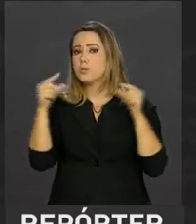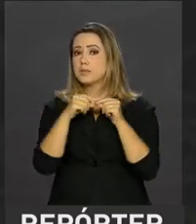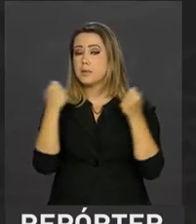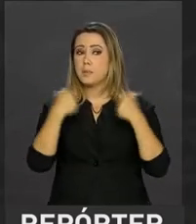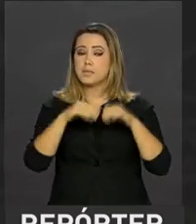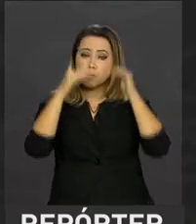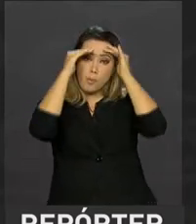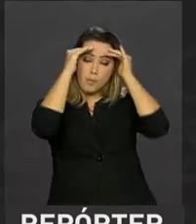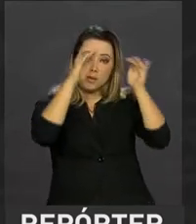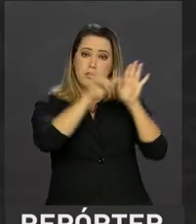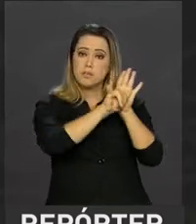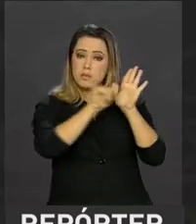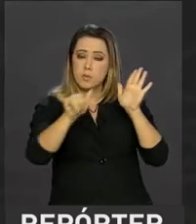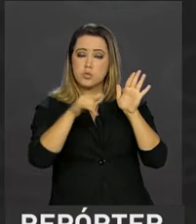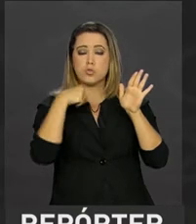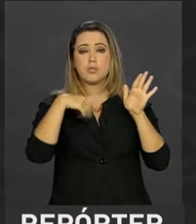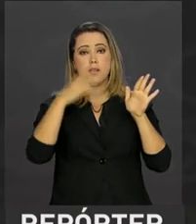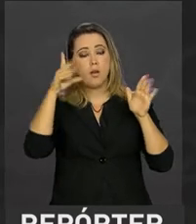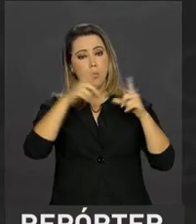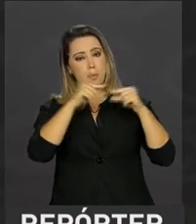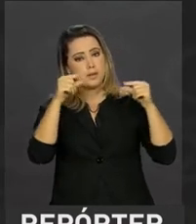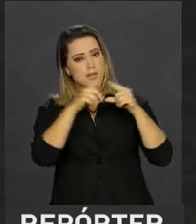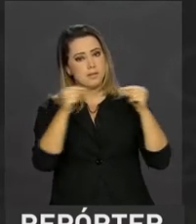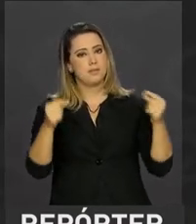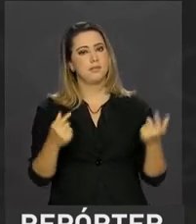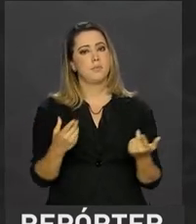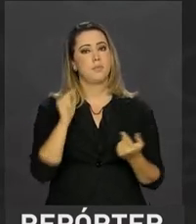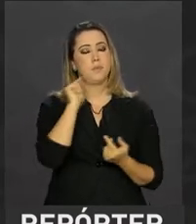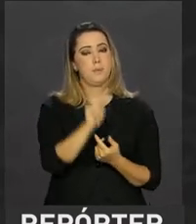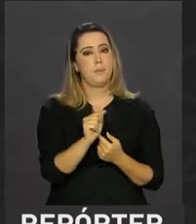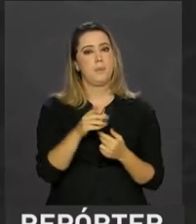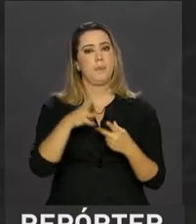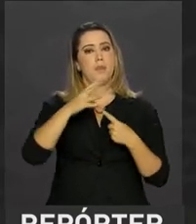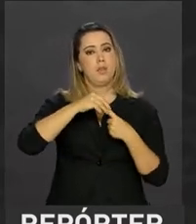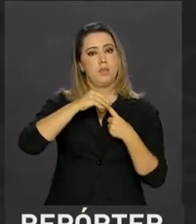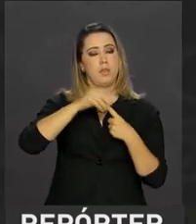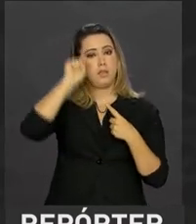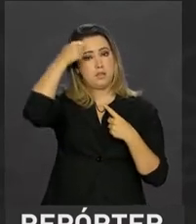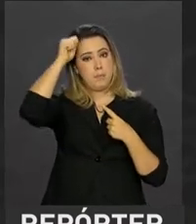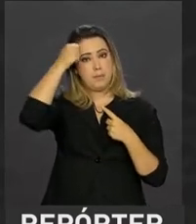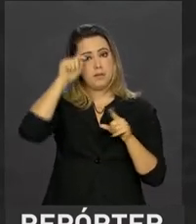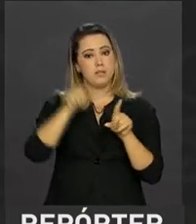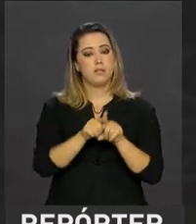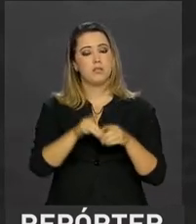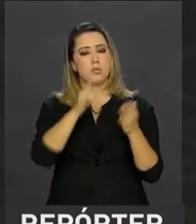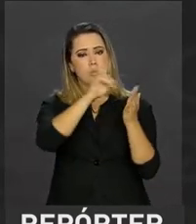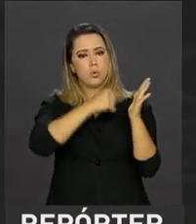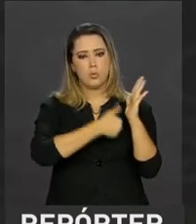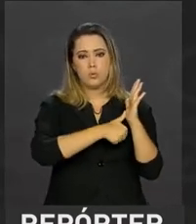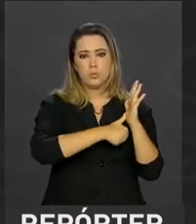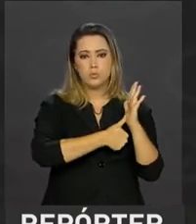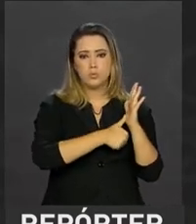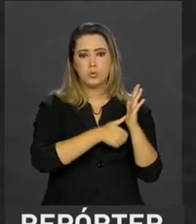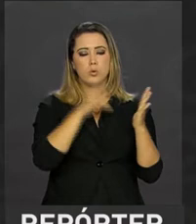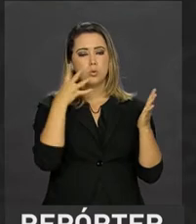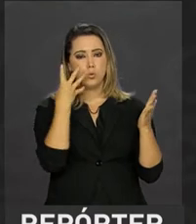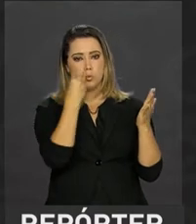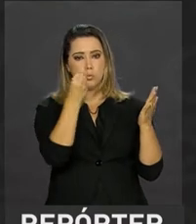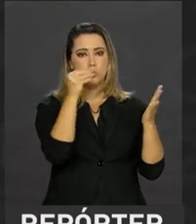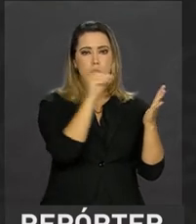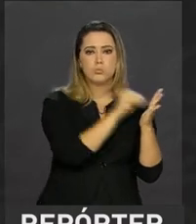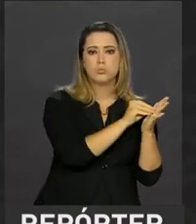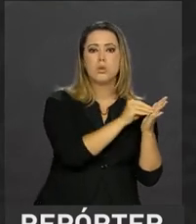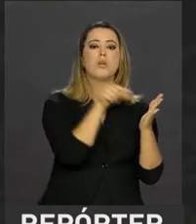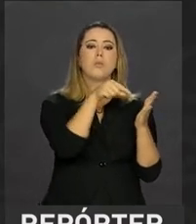candidatos devem ficar atentos às mudanças de horários caneta preta e documento de identificação são os únicos